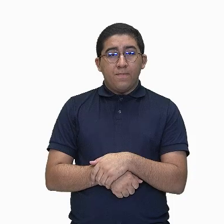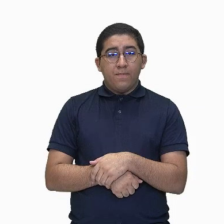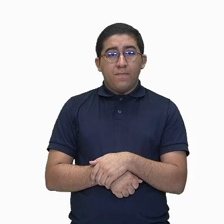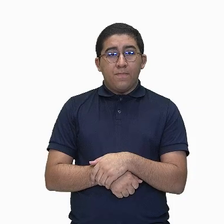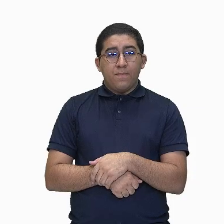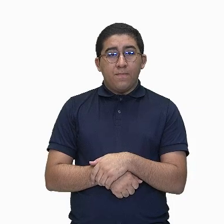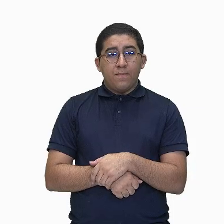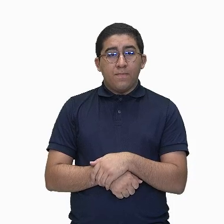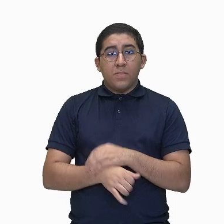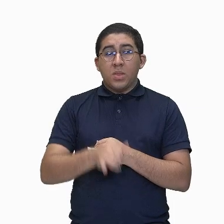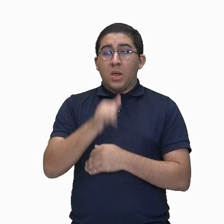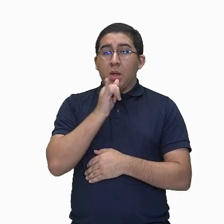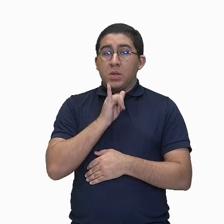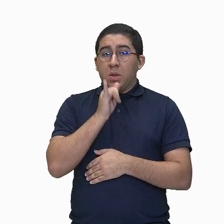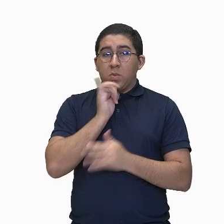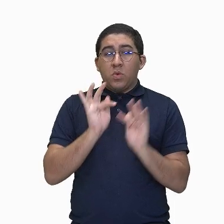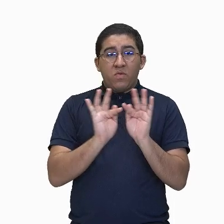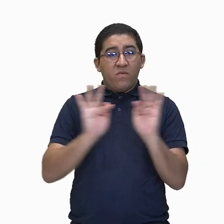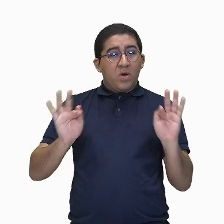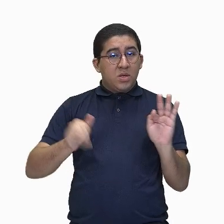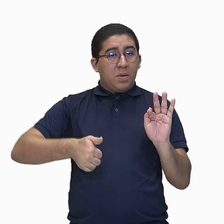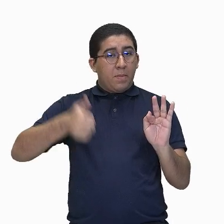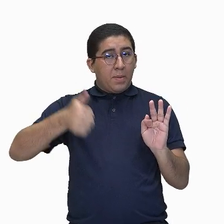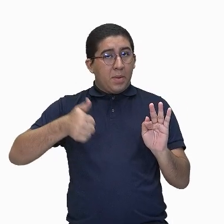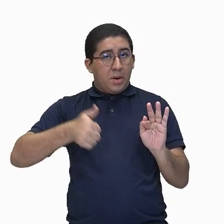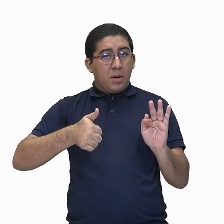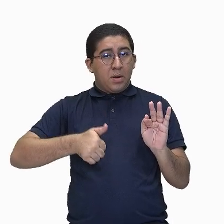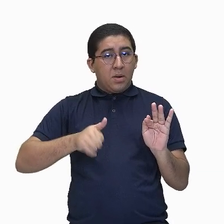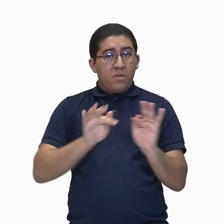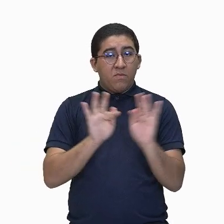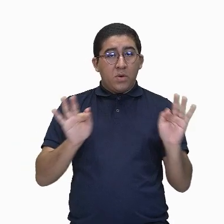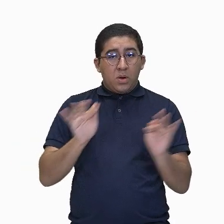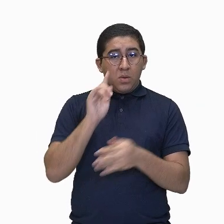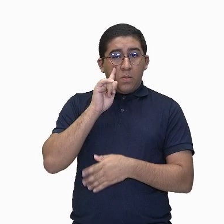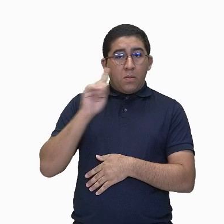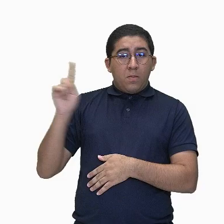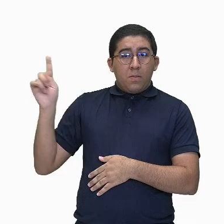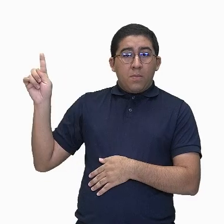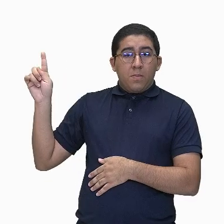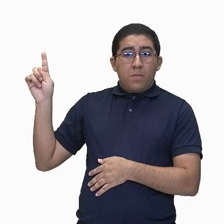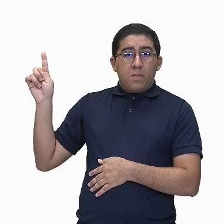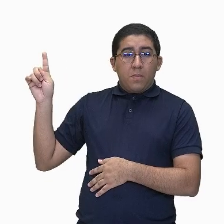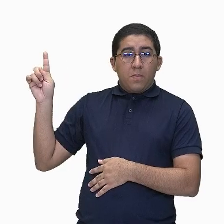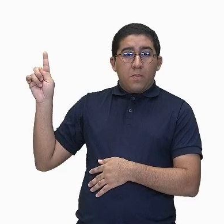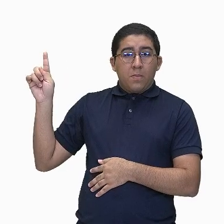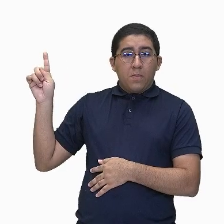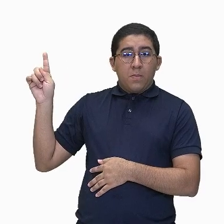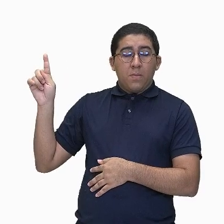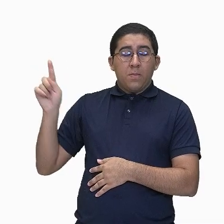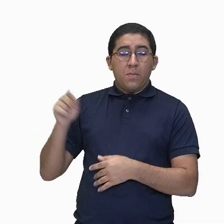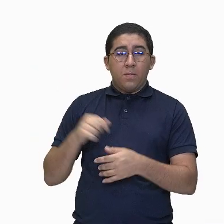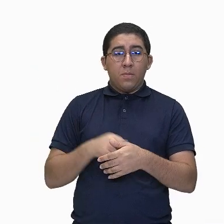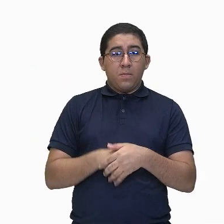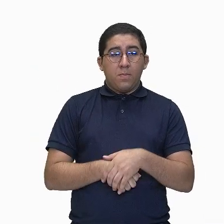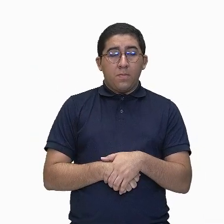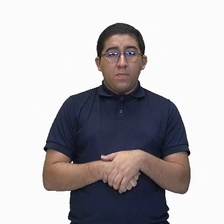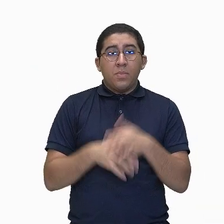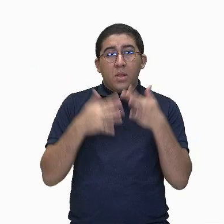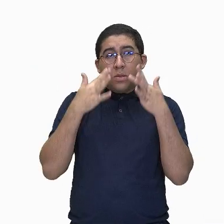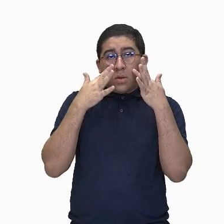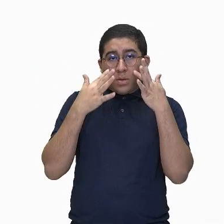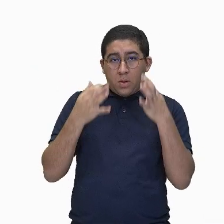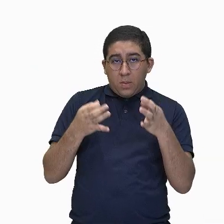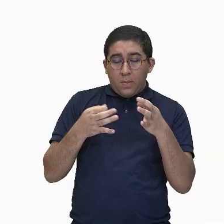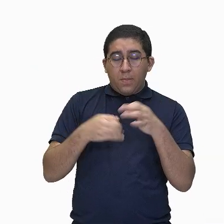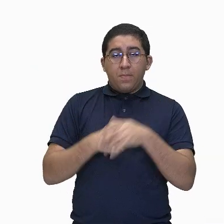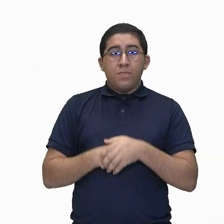Vamos ver o exemplo. Maria estuda muito e trabalha todos os dias. Observe que